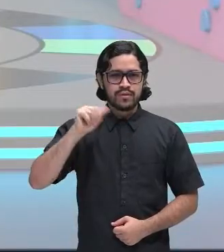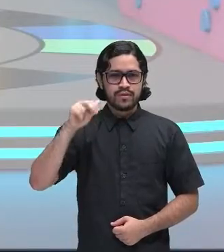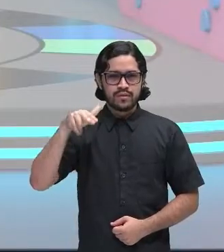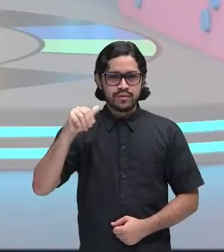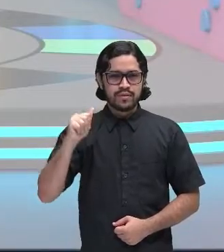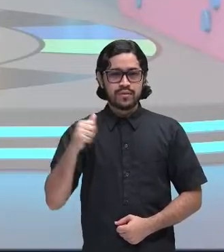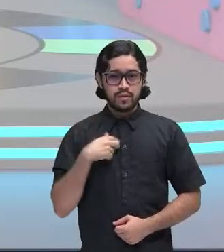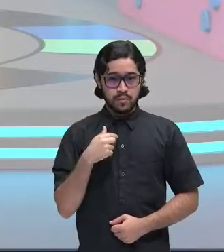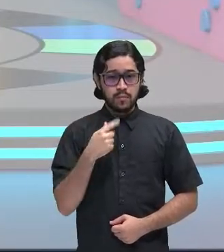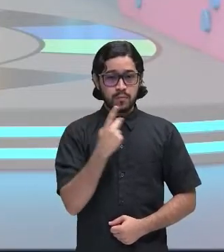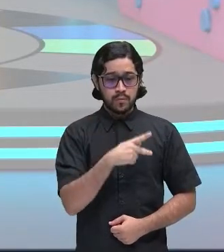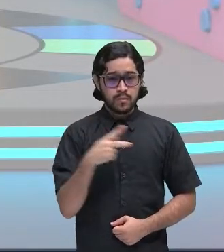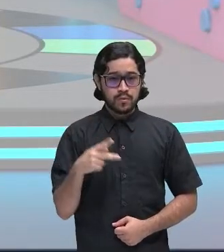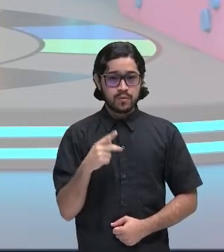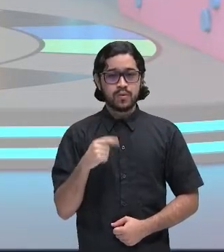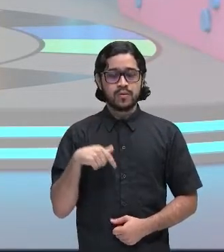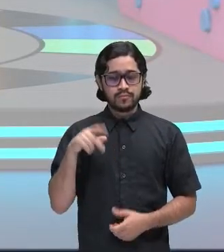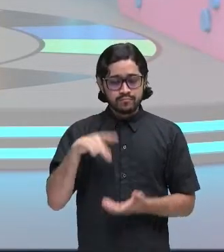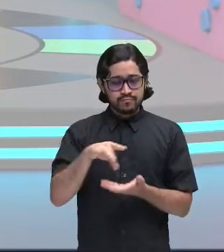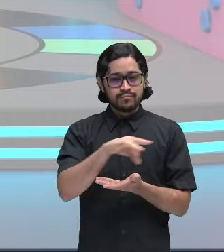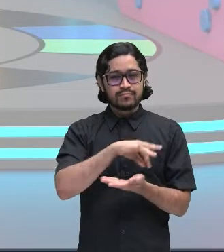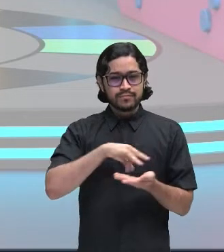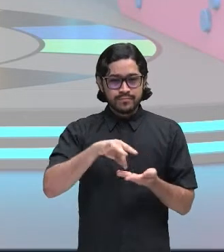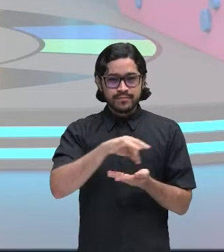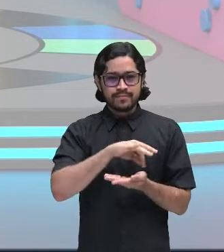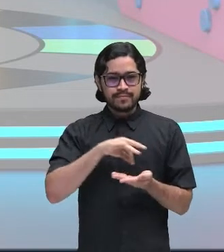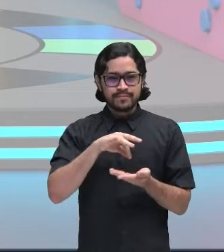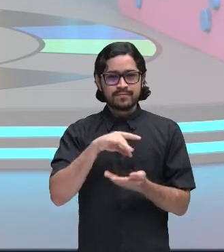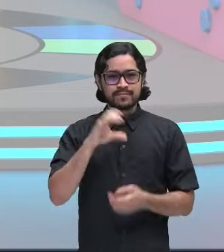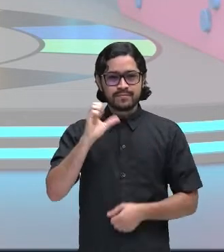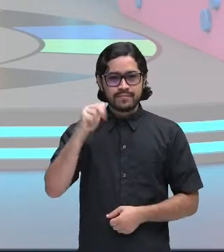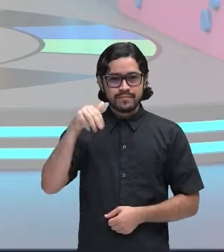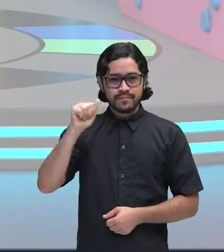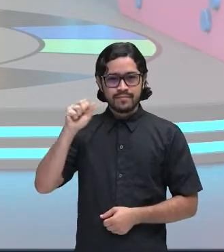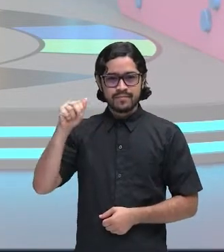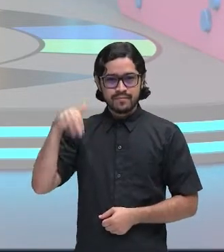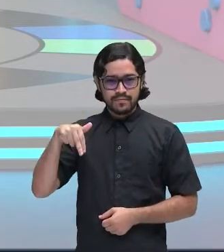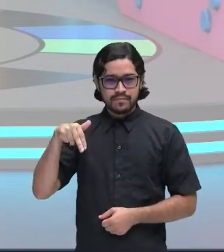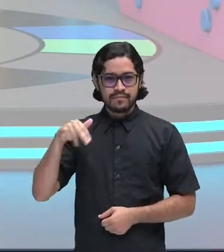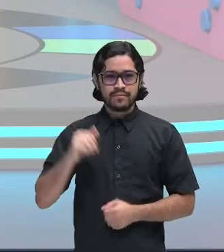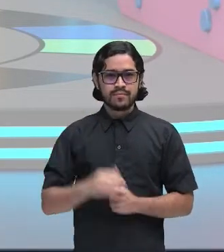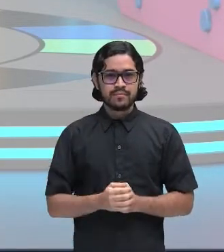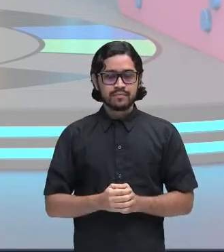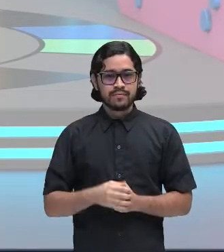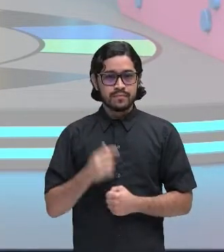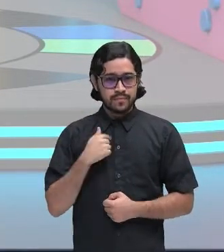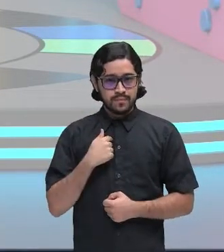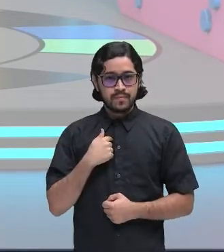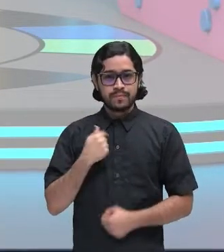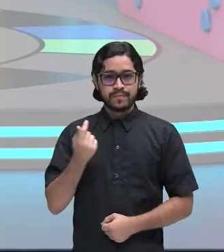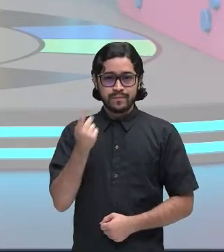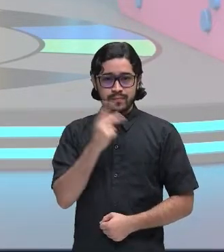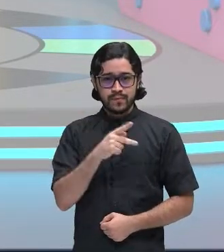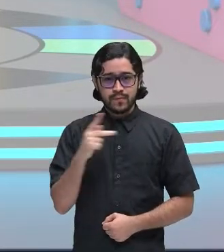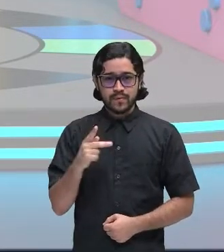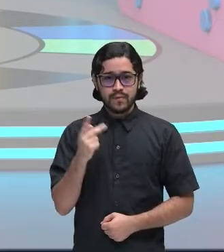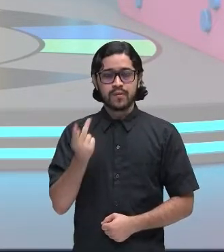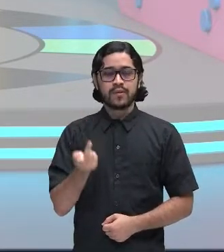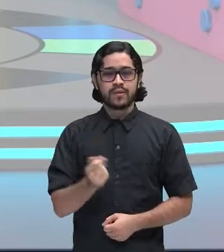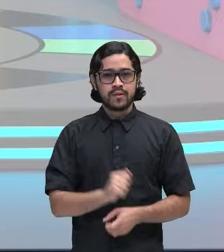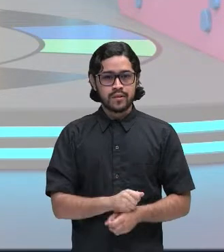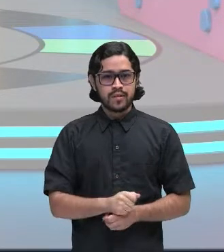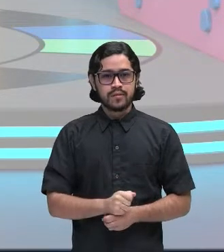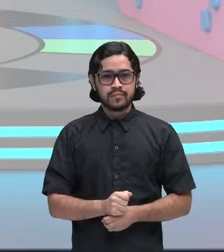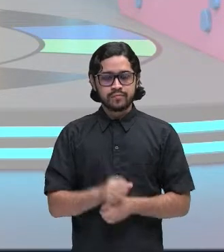professora do Centro de Mídias do Amazonas, o CEMEAM, tá? Sou professora de Biologia